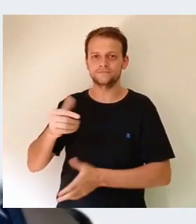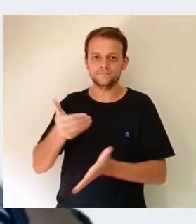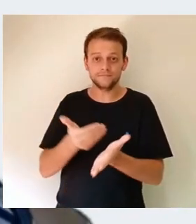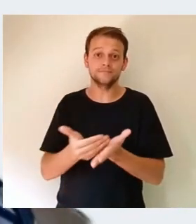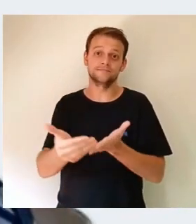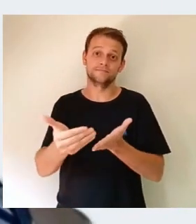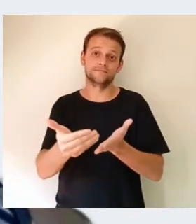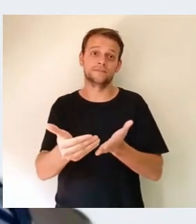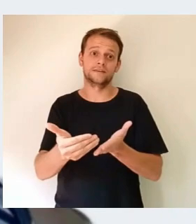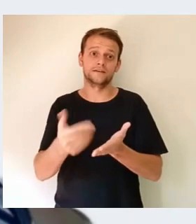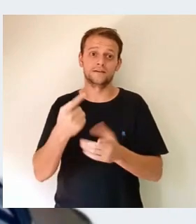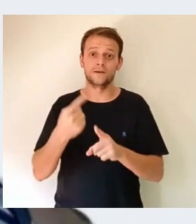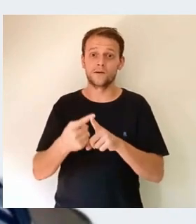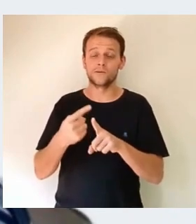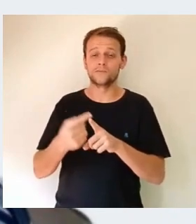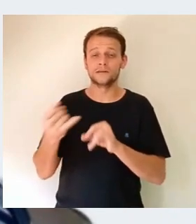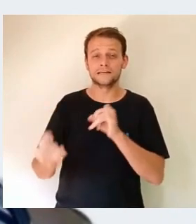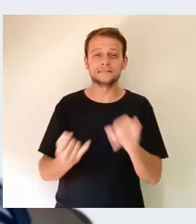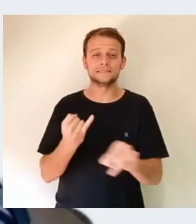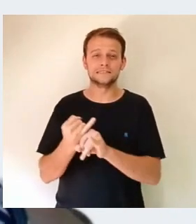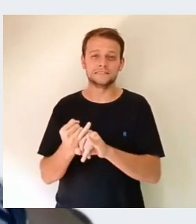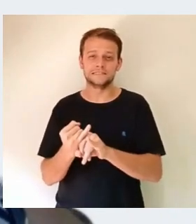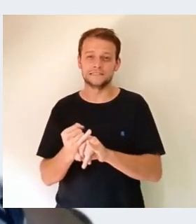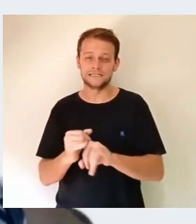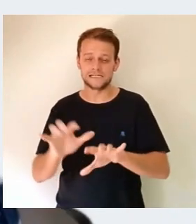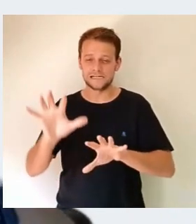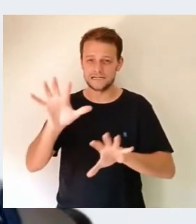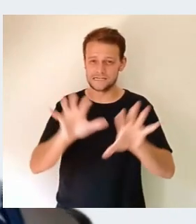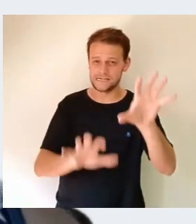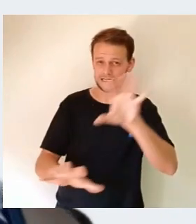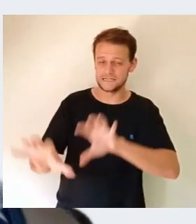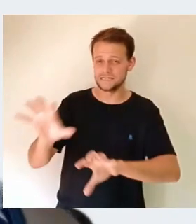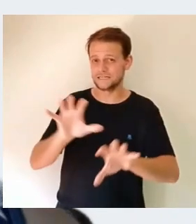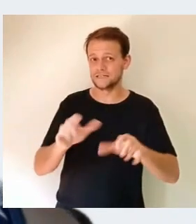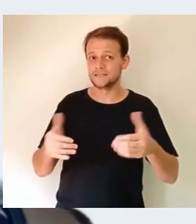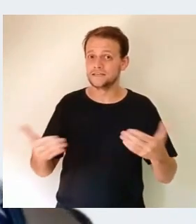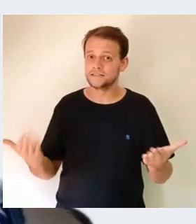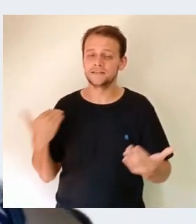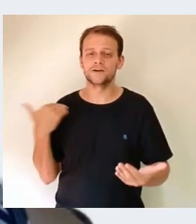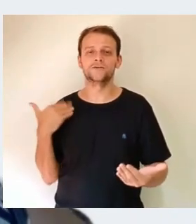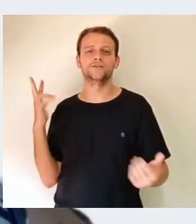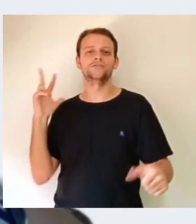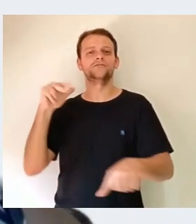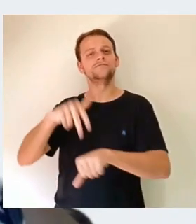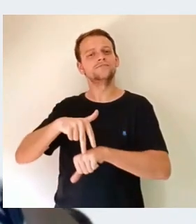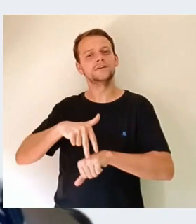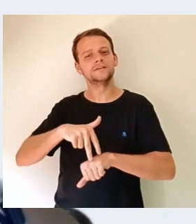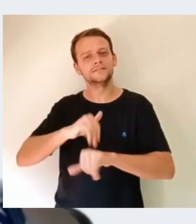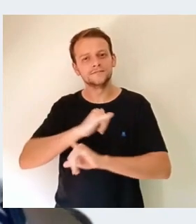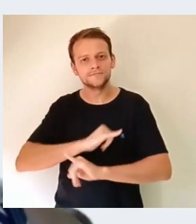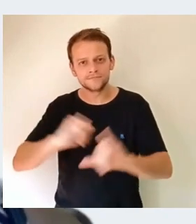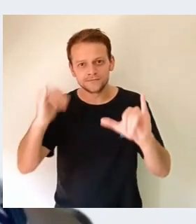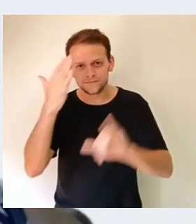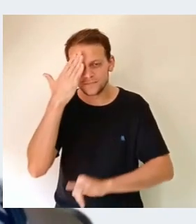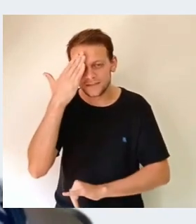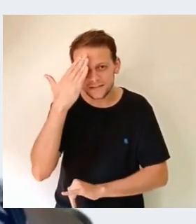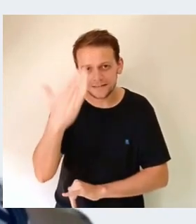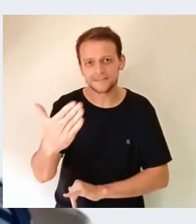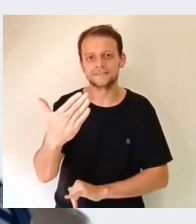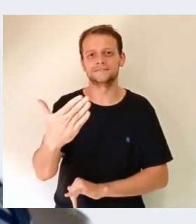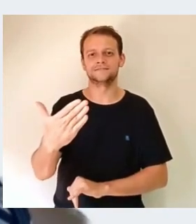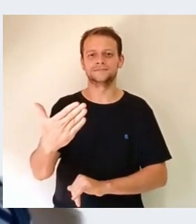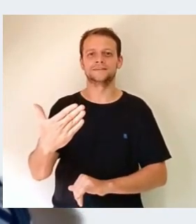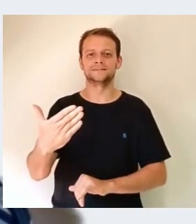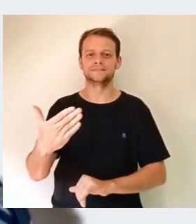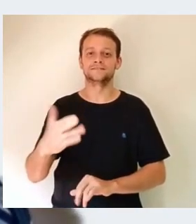dia no qual começamos, porque a internet estava oscilando demais, né? Então, venho aqui para